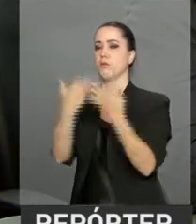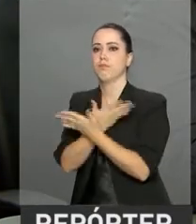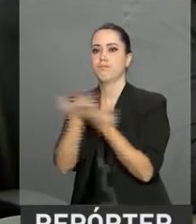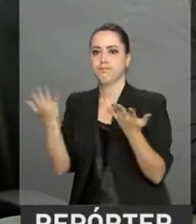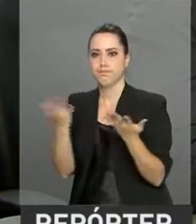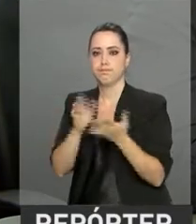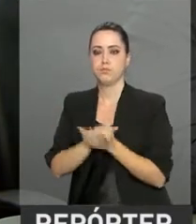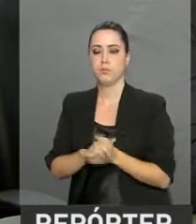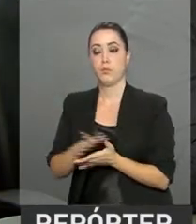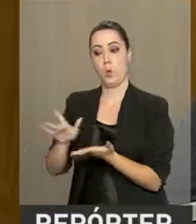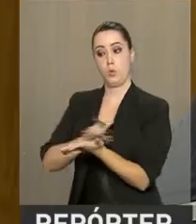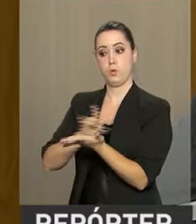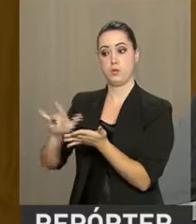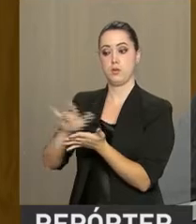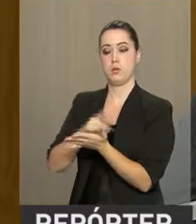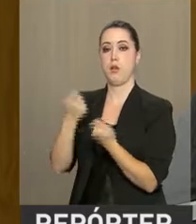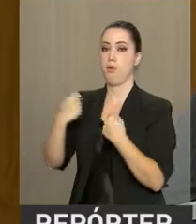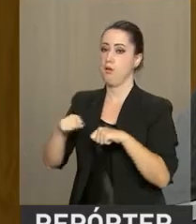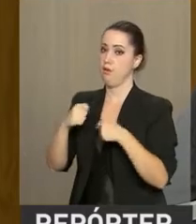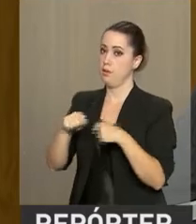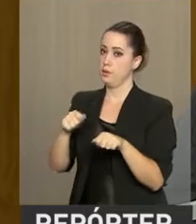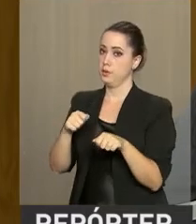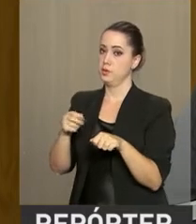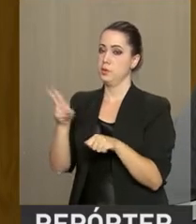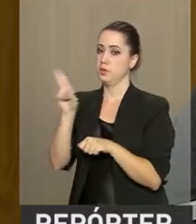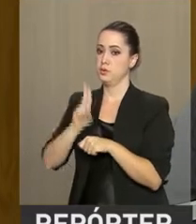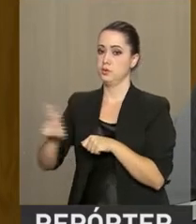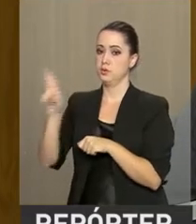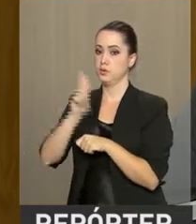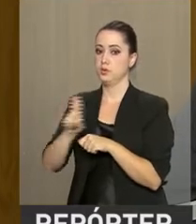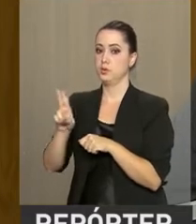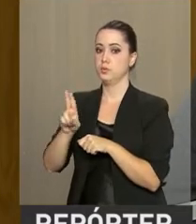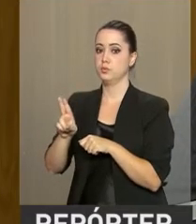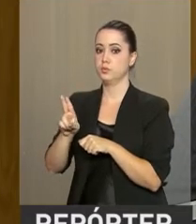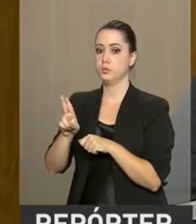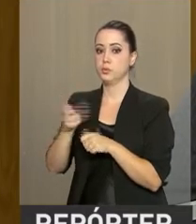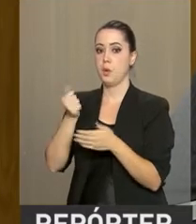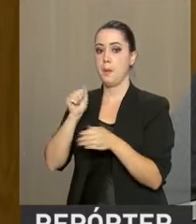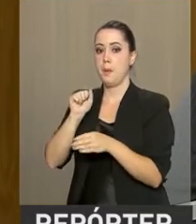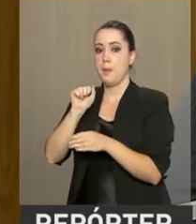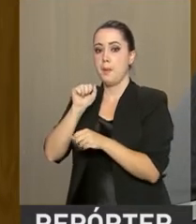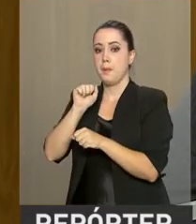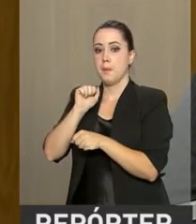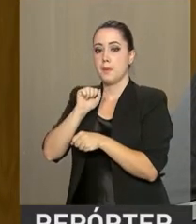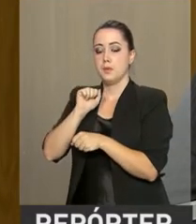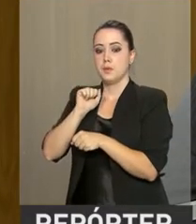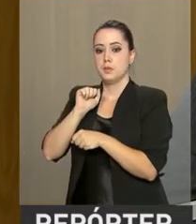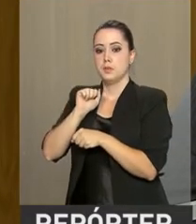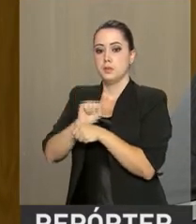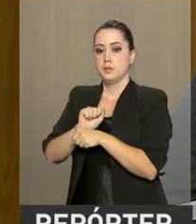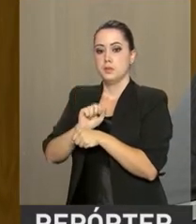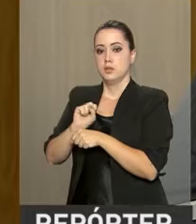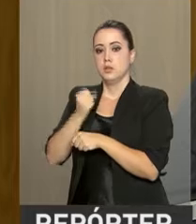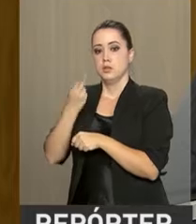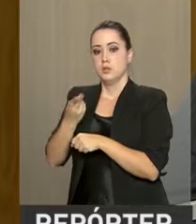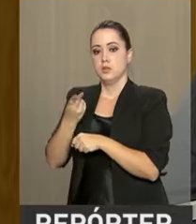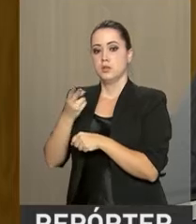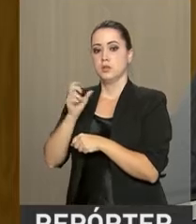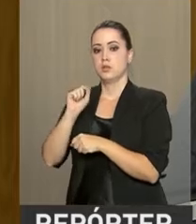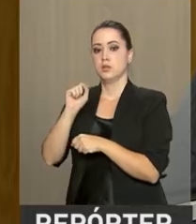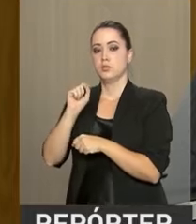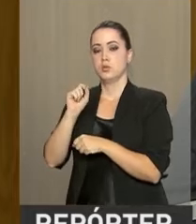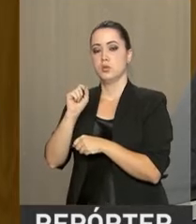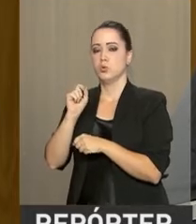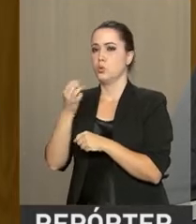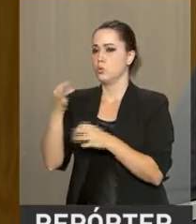o celular então deve ser utilizado com o veículo parado ou utilizando os recursos de tecnologia que a gente